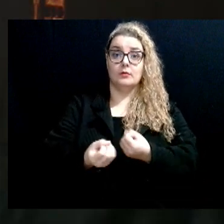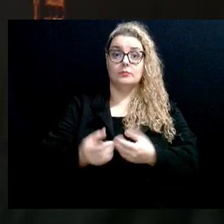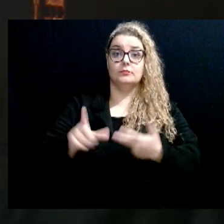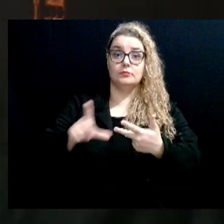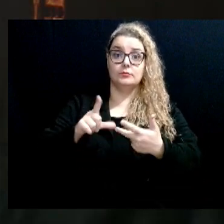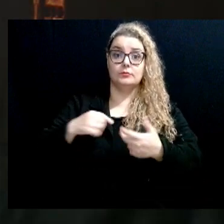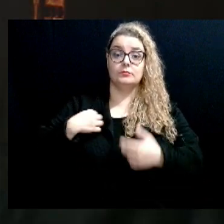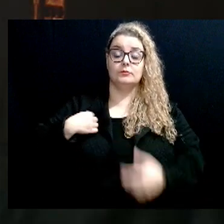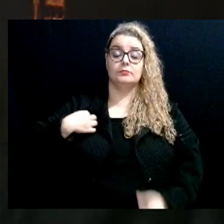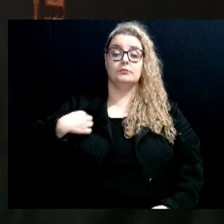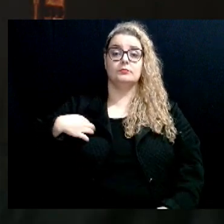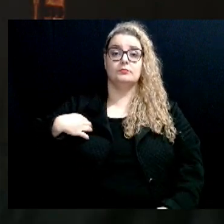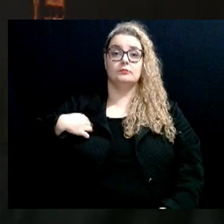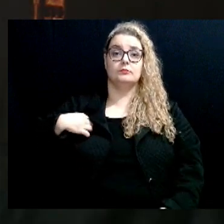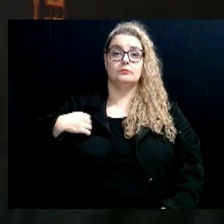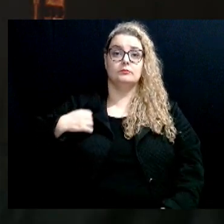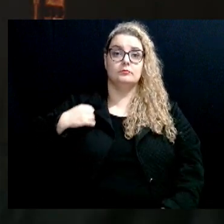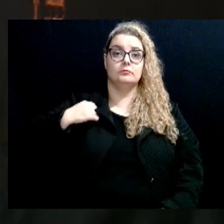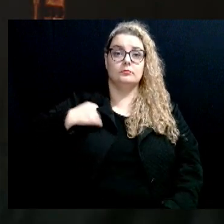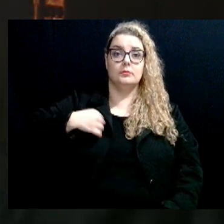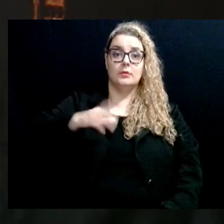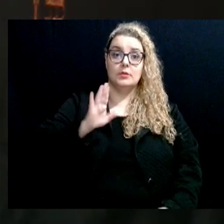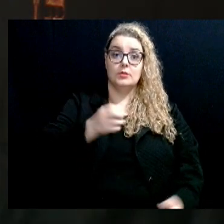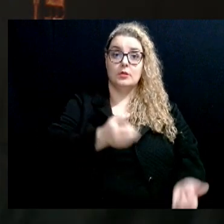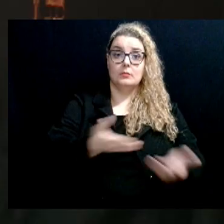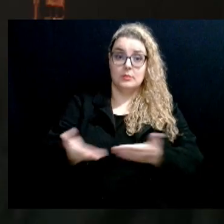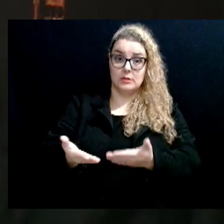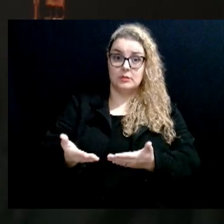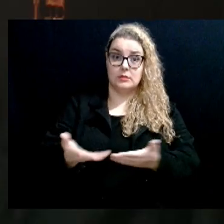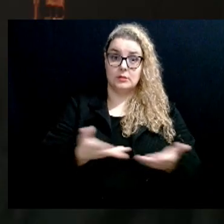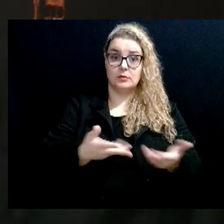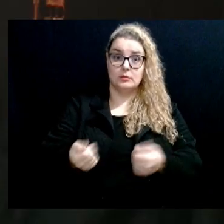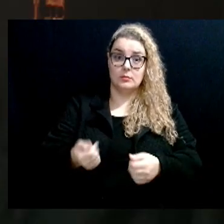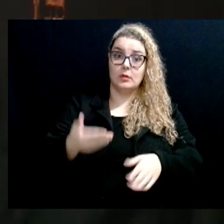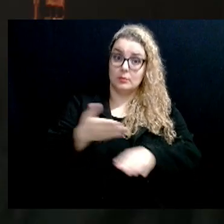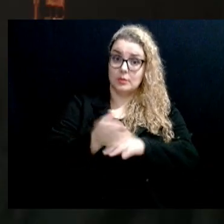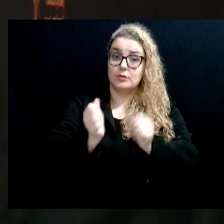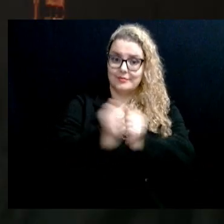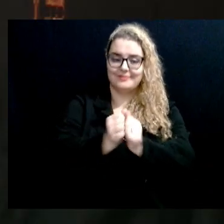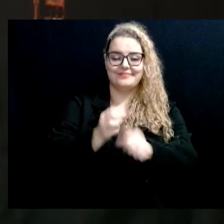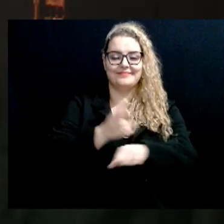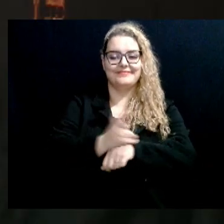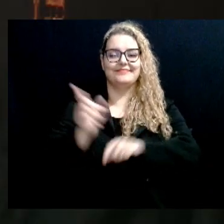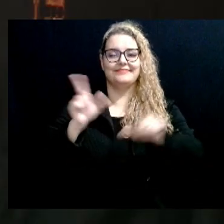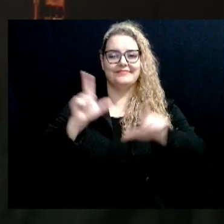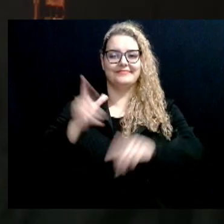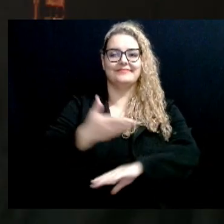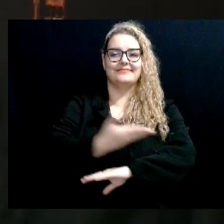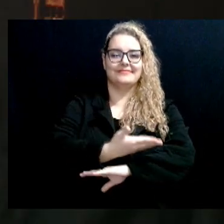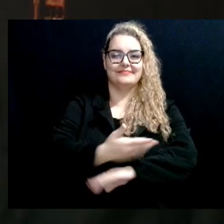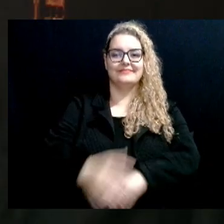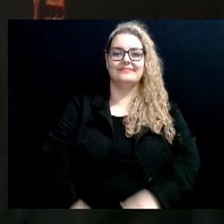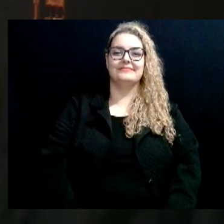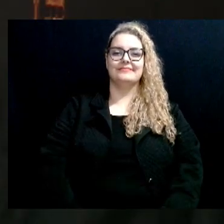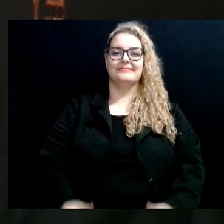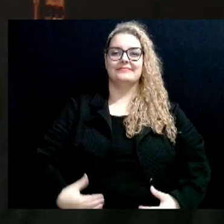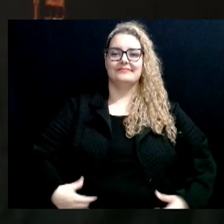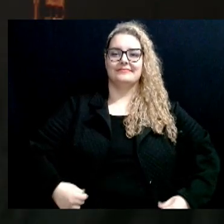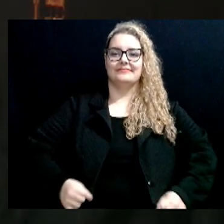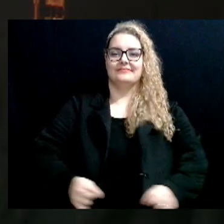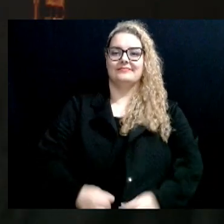daqui a pouquinho vamos apresentá-los, enquanto isso você participa com a gente, o WhatsApp na tela para você, olha só, tá aqui, tá? É